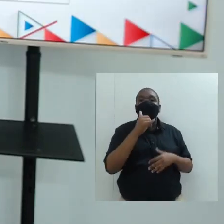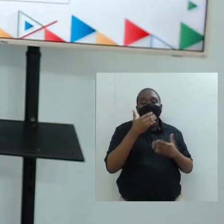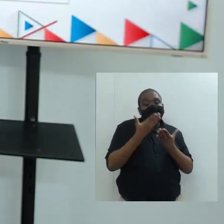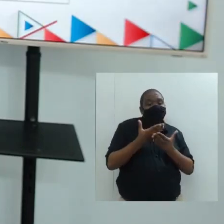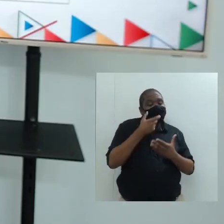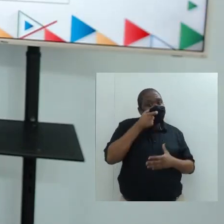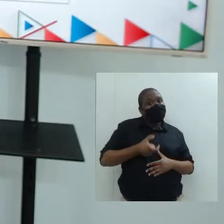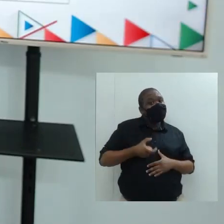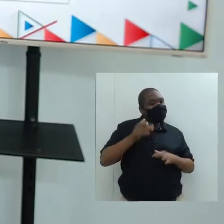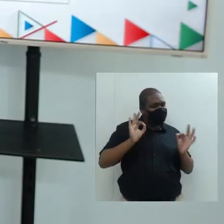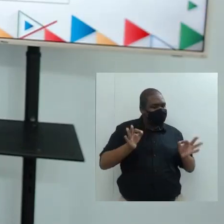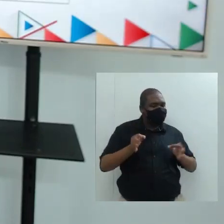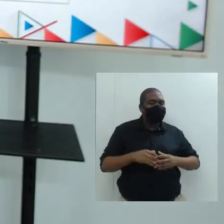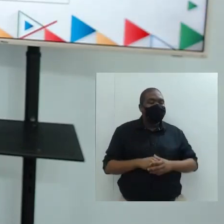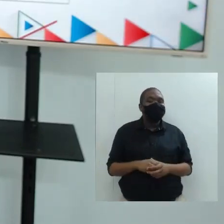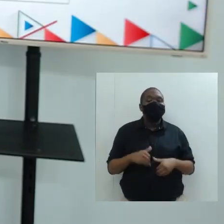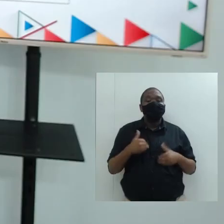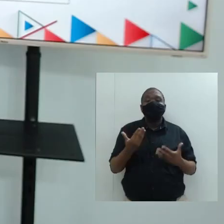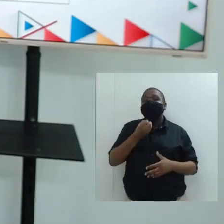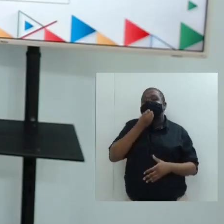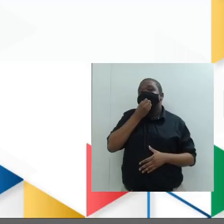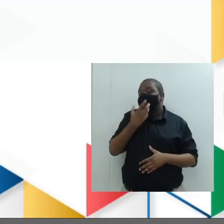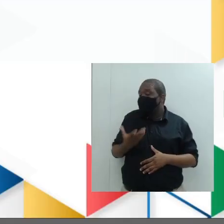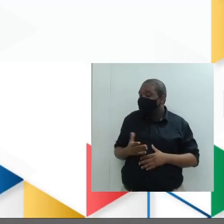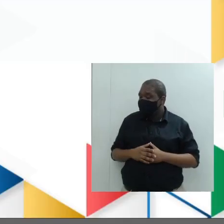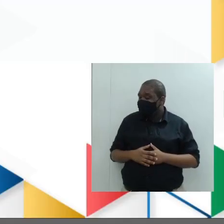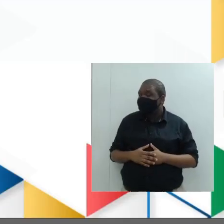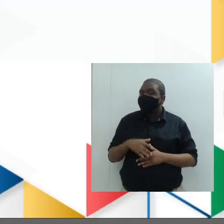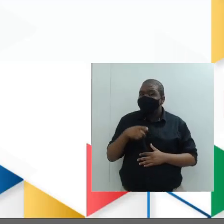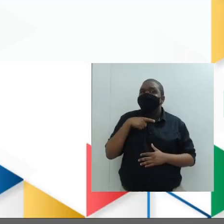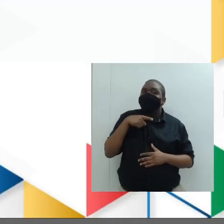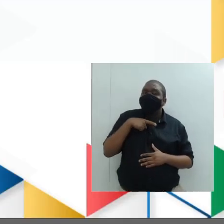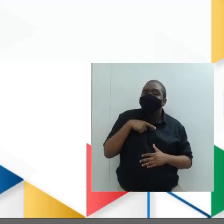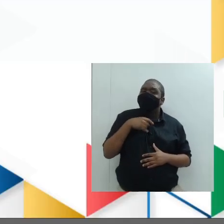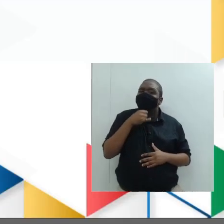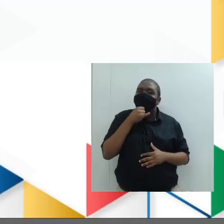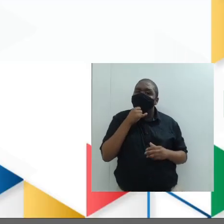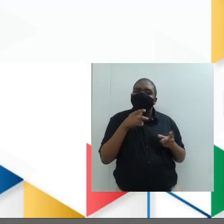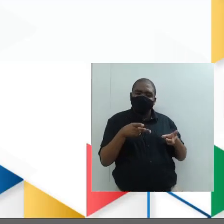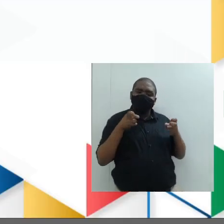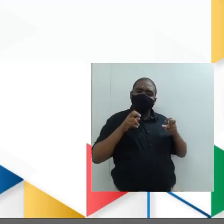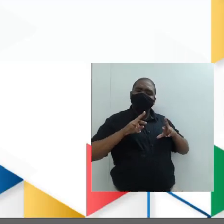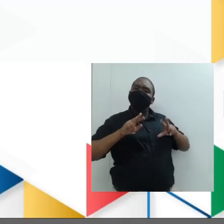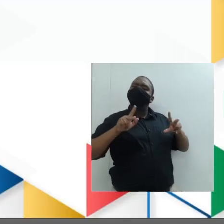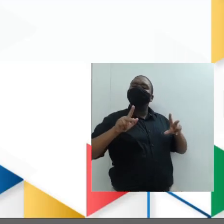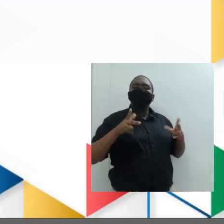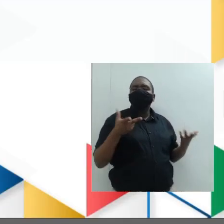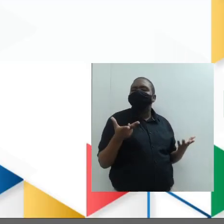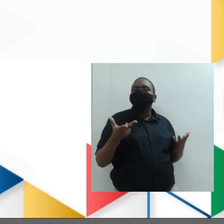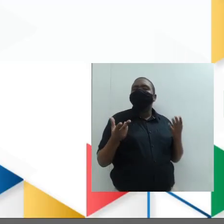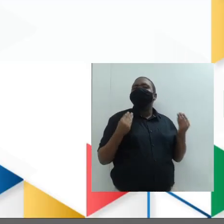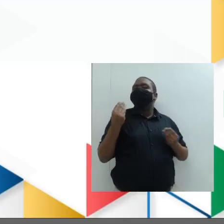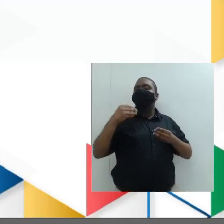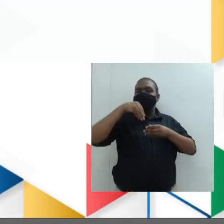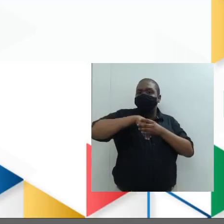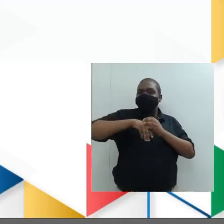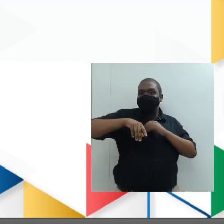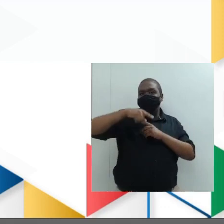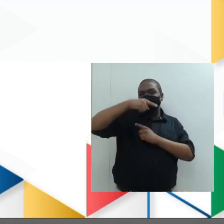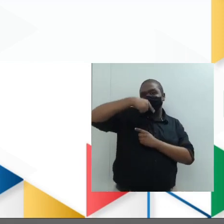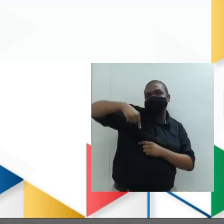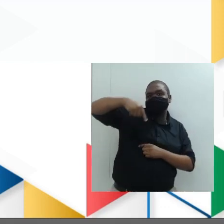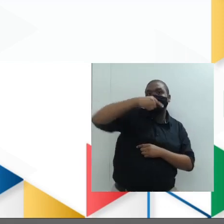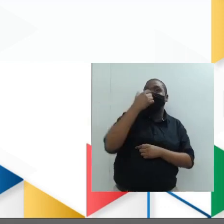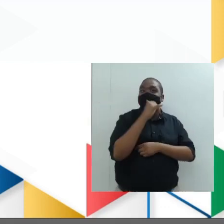interessante. Bom, quando se aplica ali uma diferença de potencial em um circuito